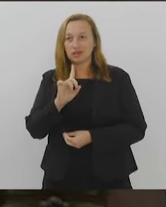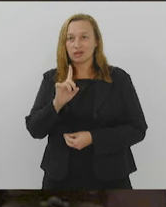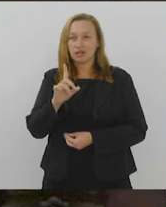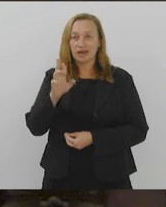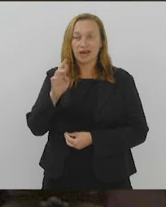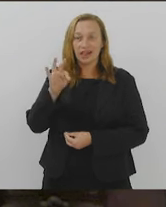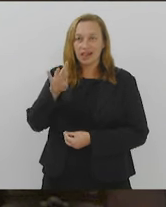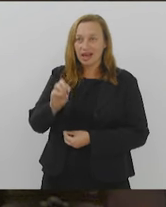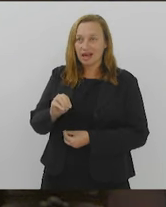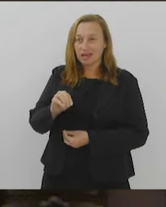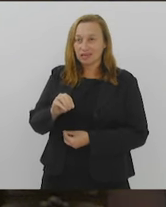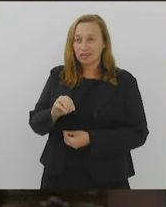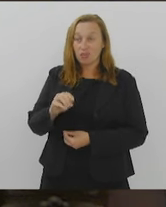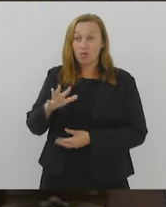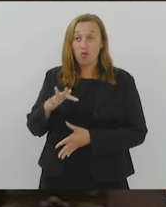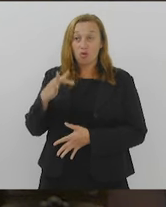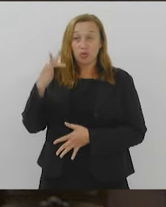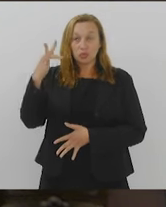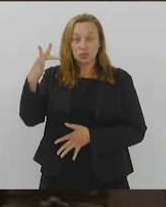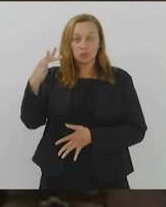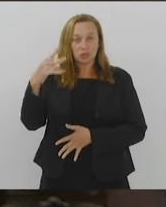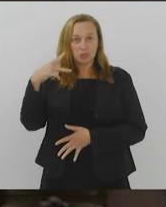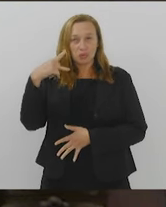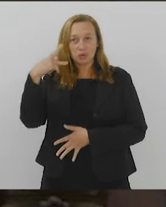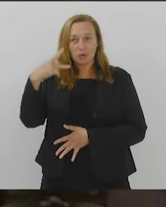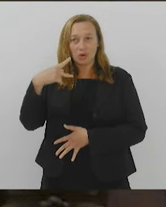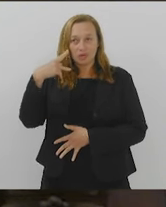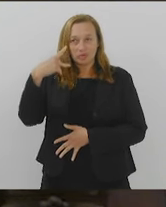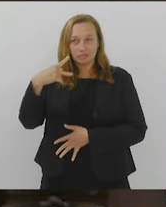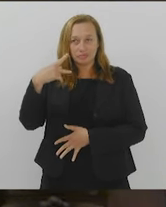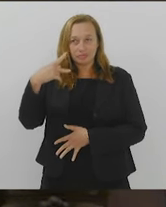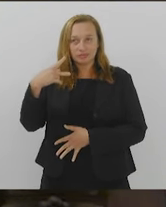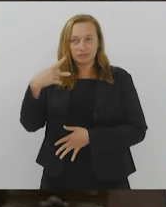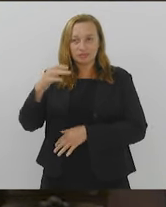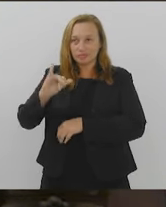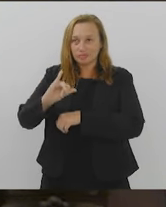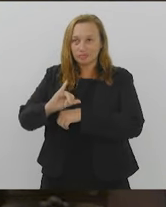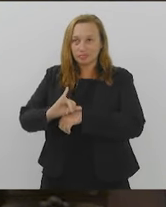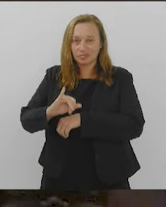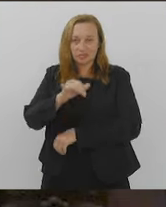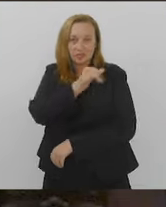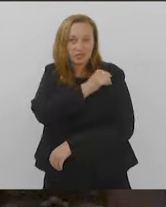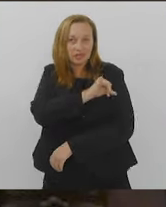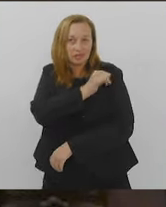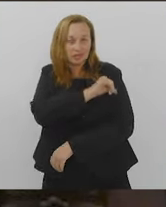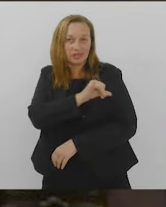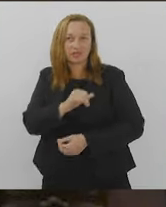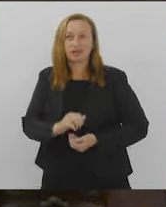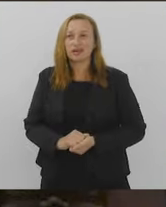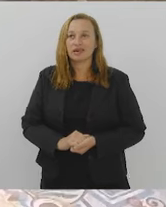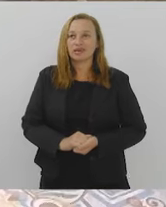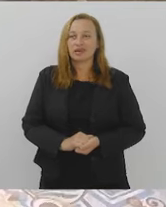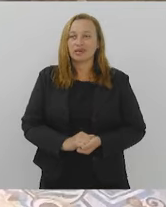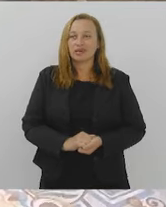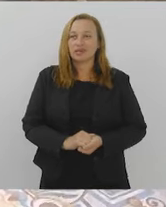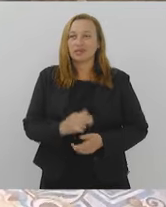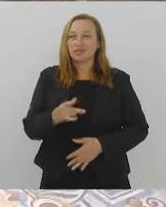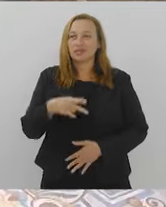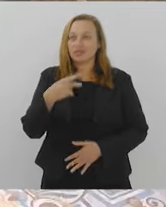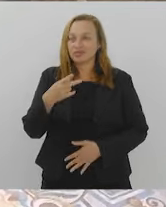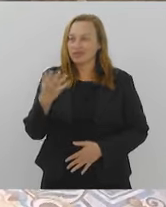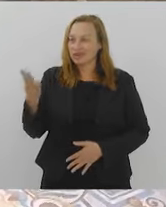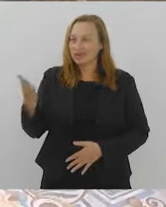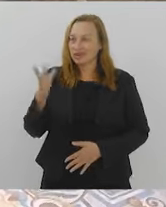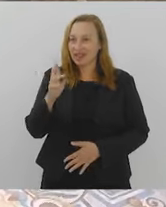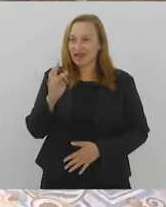Paula. Meu futuro vereador da capital do Rio de Janeiro, com a palavra